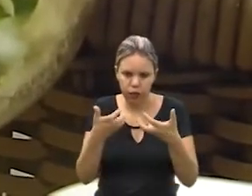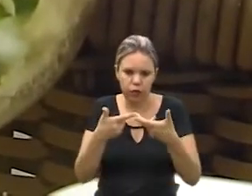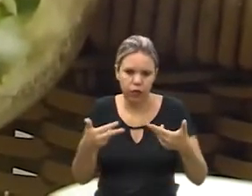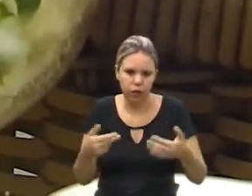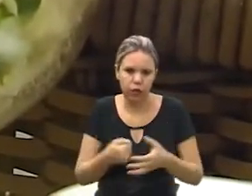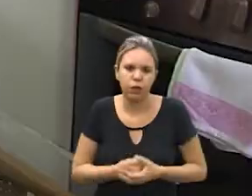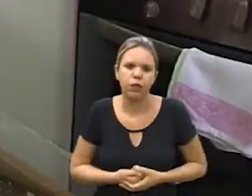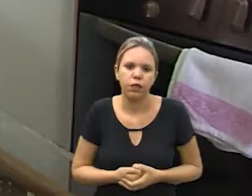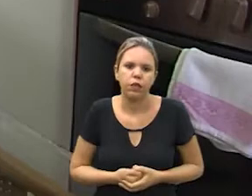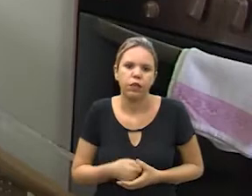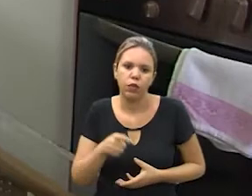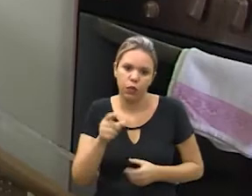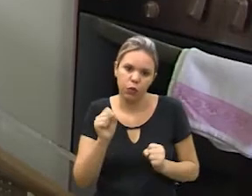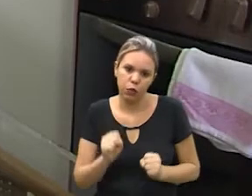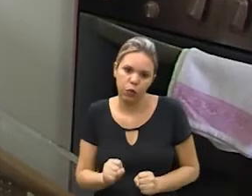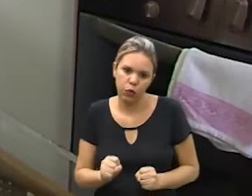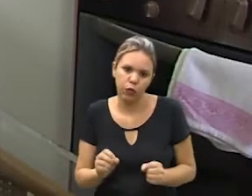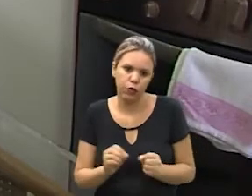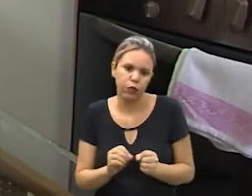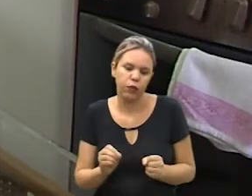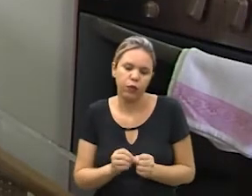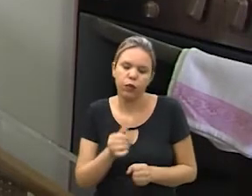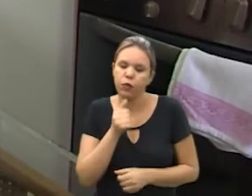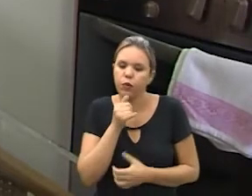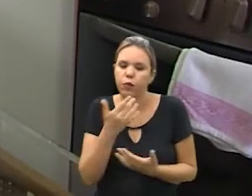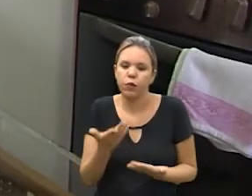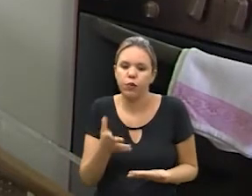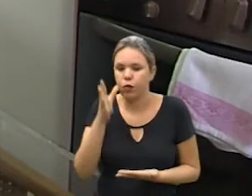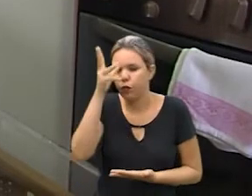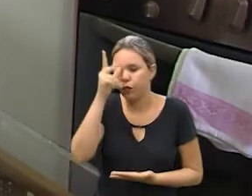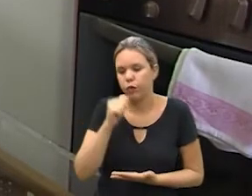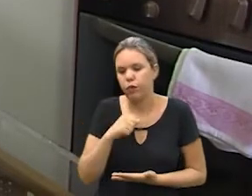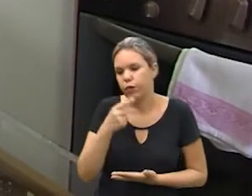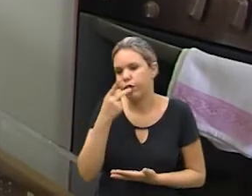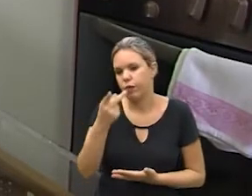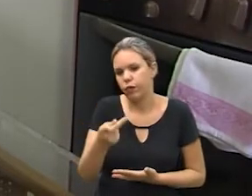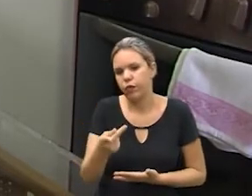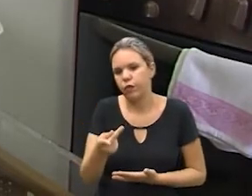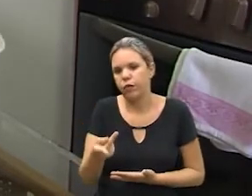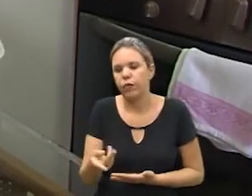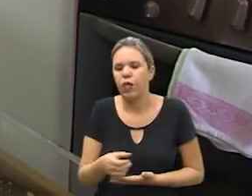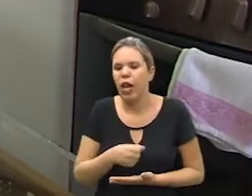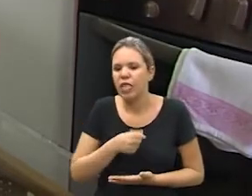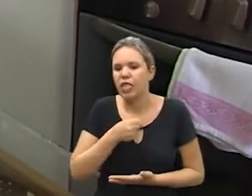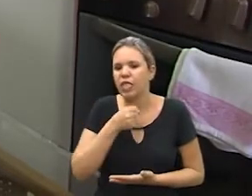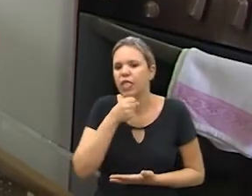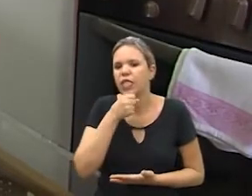crus. Mas você pode fazer, por exemplo, aquele de frango que eu falei, pode colocar uma cenoura